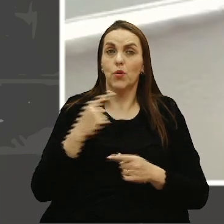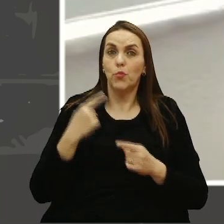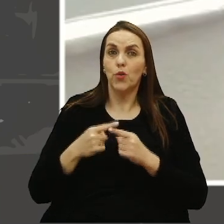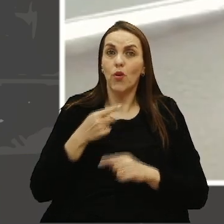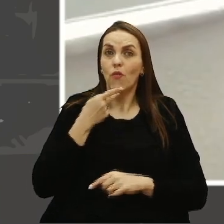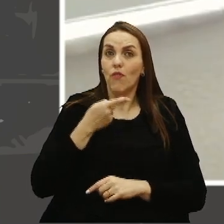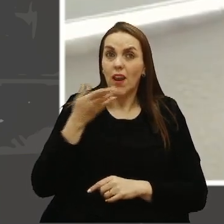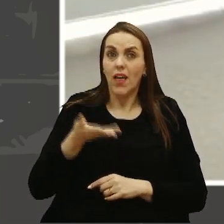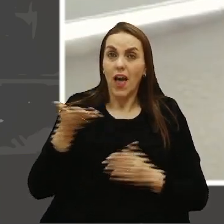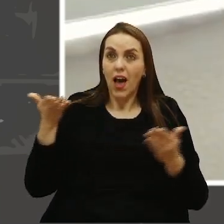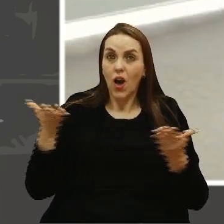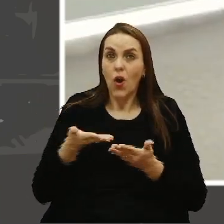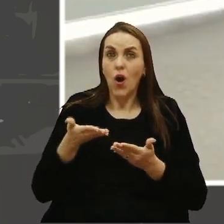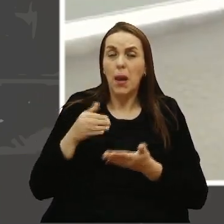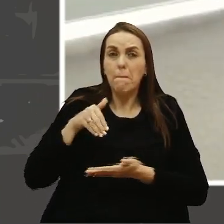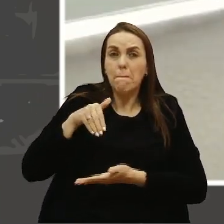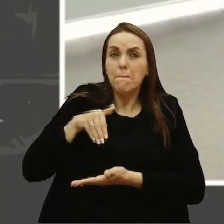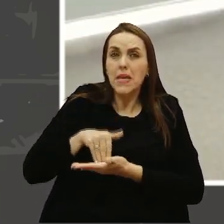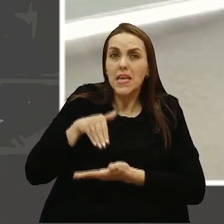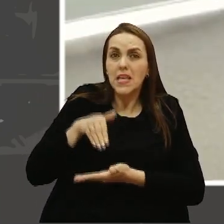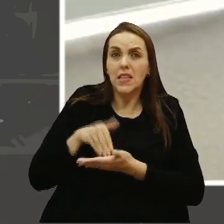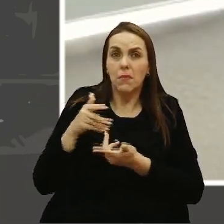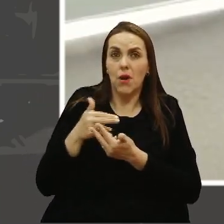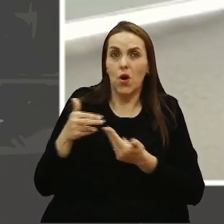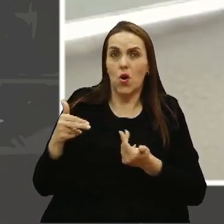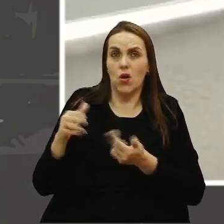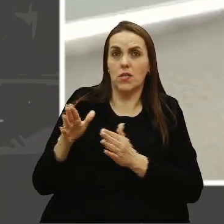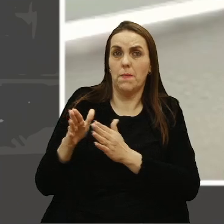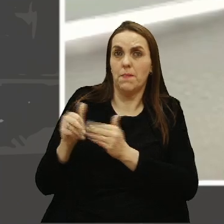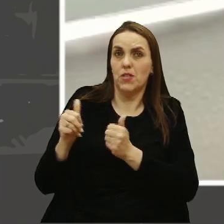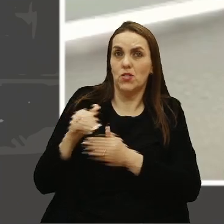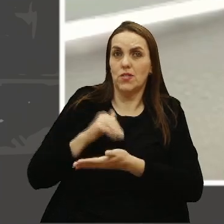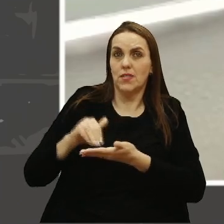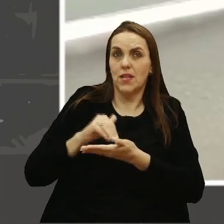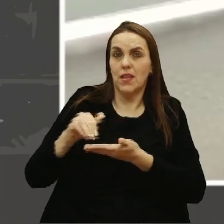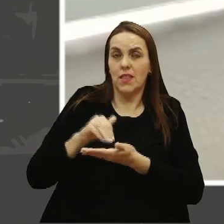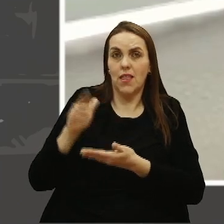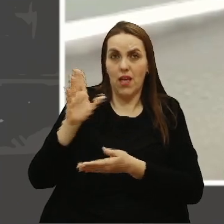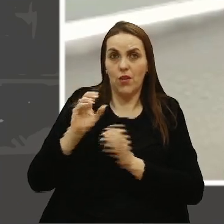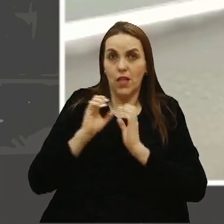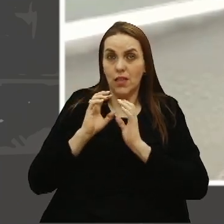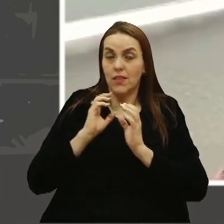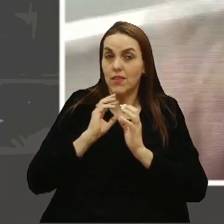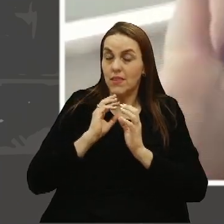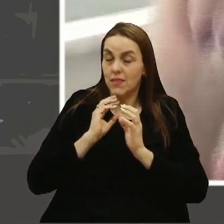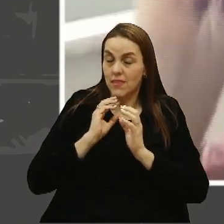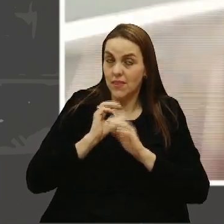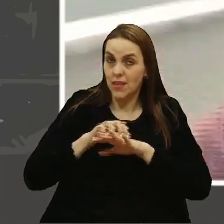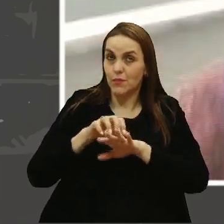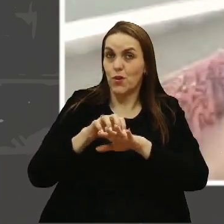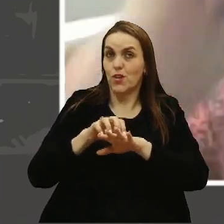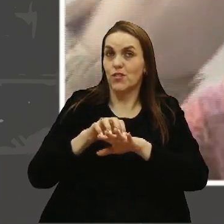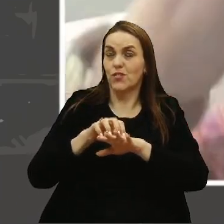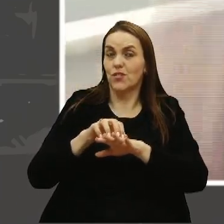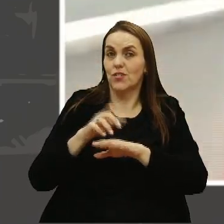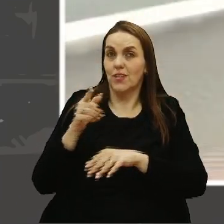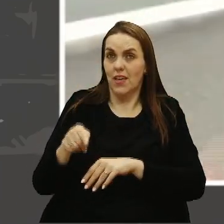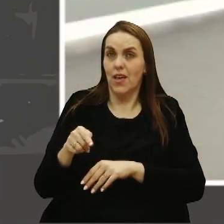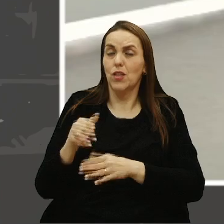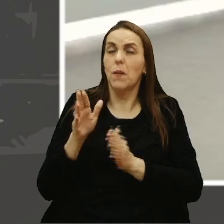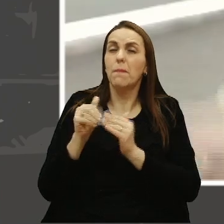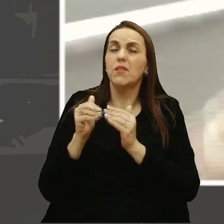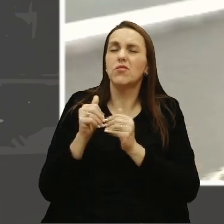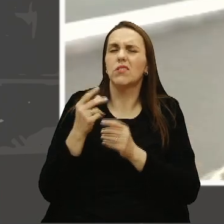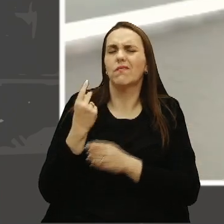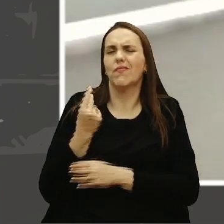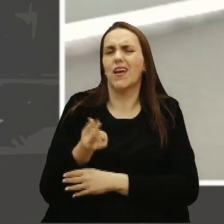eu pedi uma coisa mínima para os secretários de transporte. Eu estou pedindo há